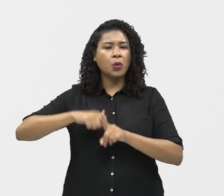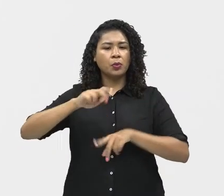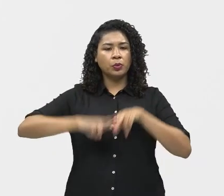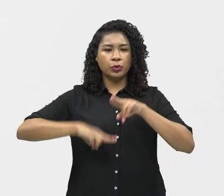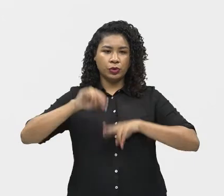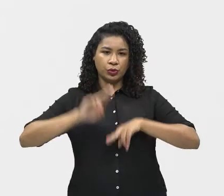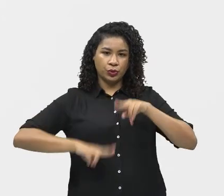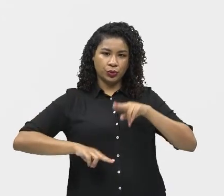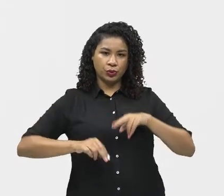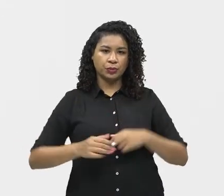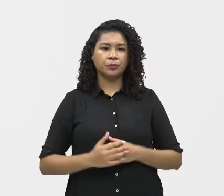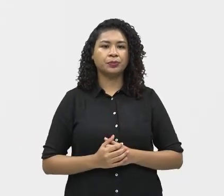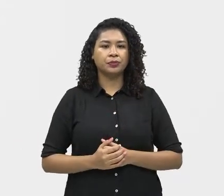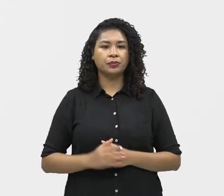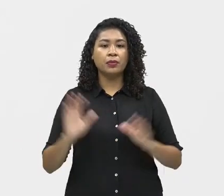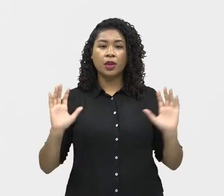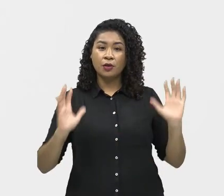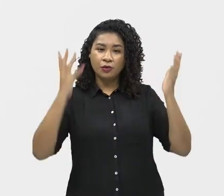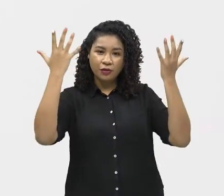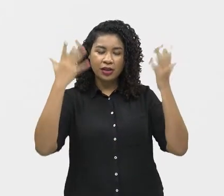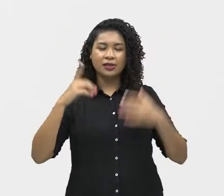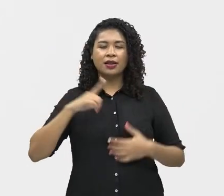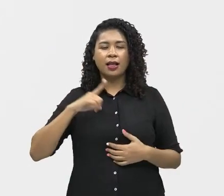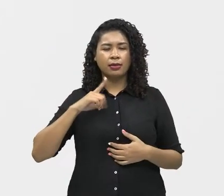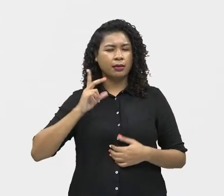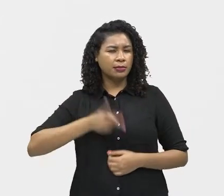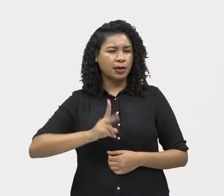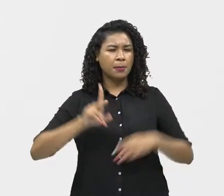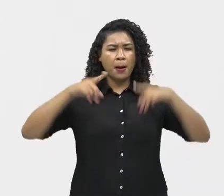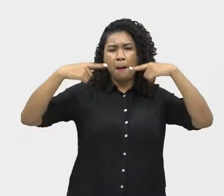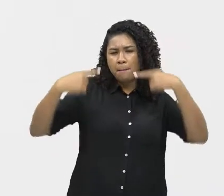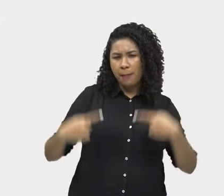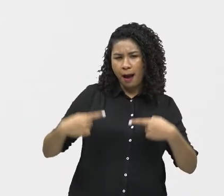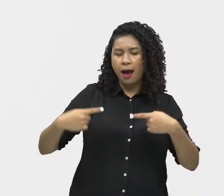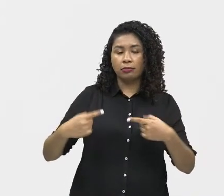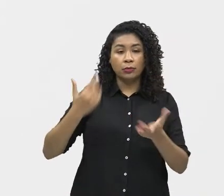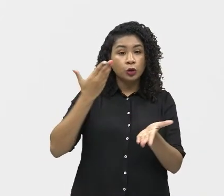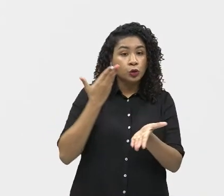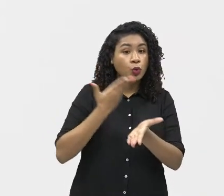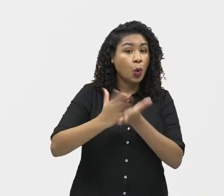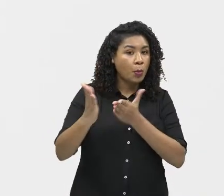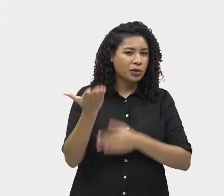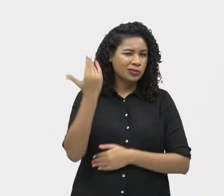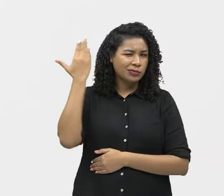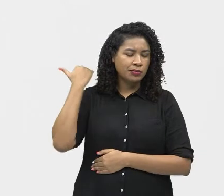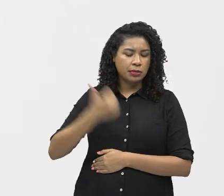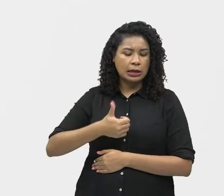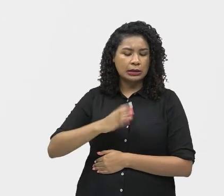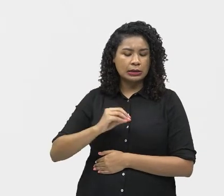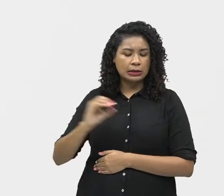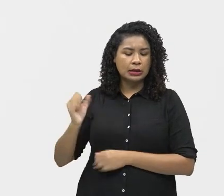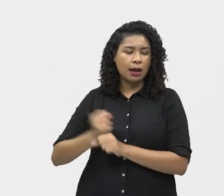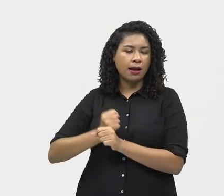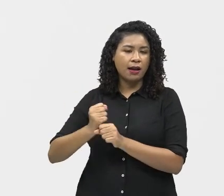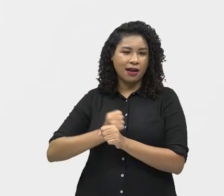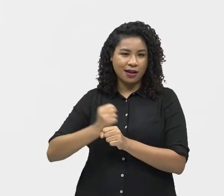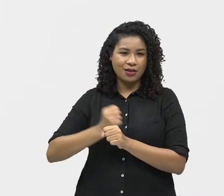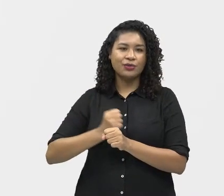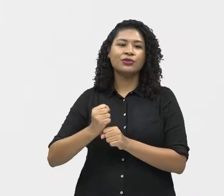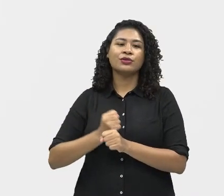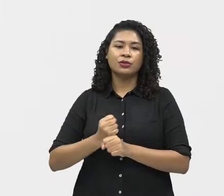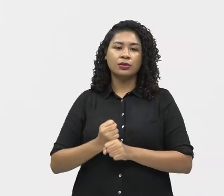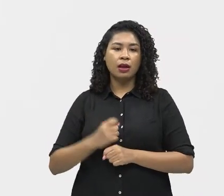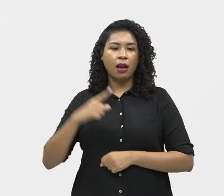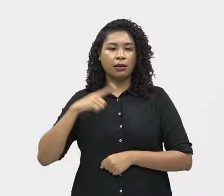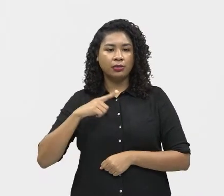junho. O festival teve uma rivalidade iniciada há quase 100 anos, quando